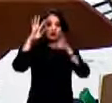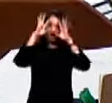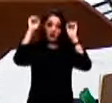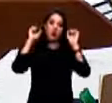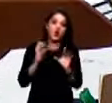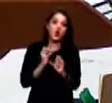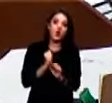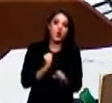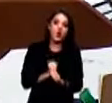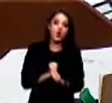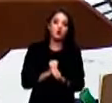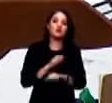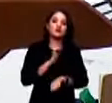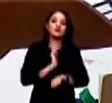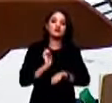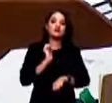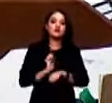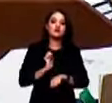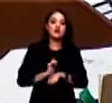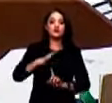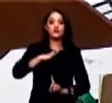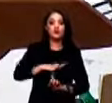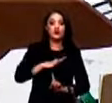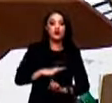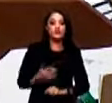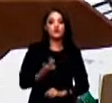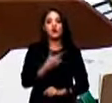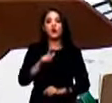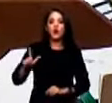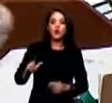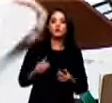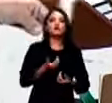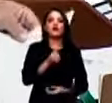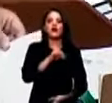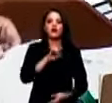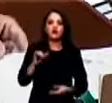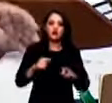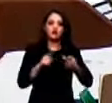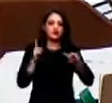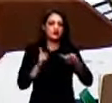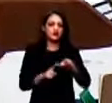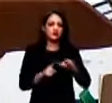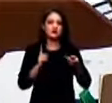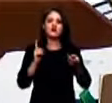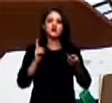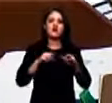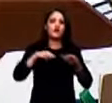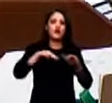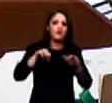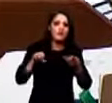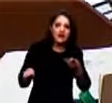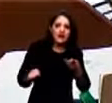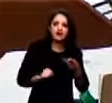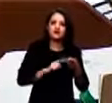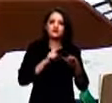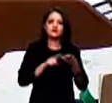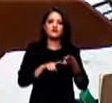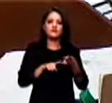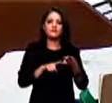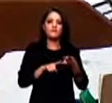Paraná. ADI 5032, ADI 5385, MS